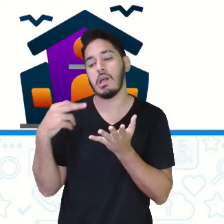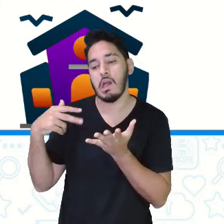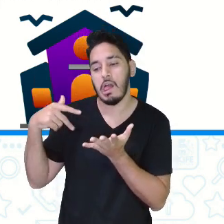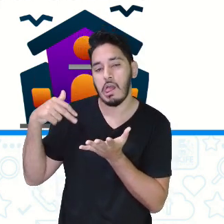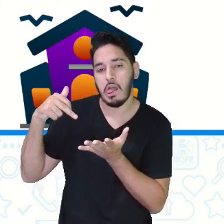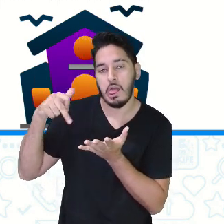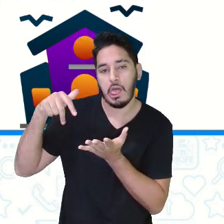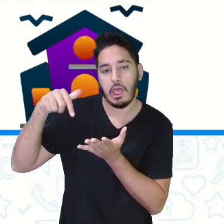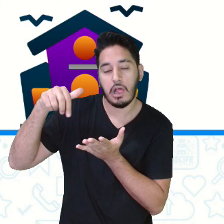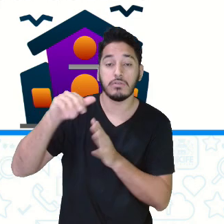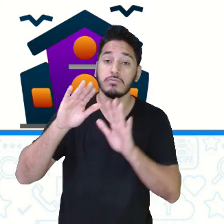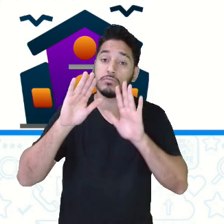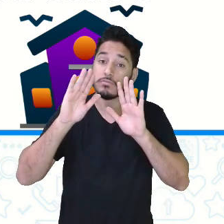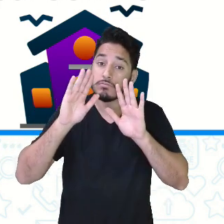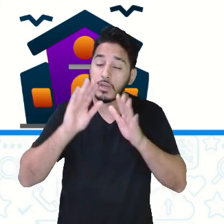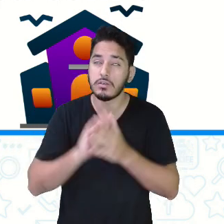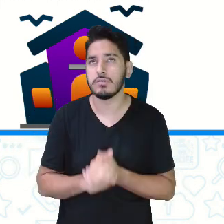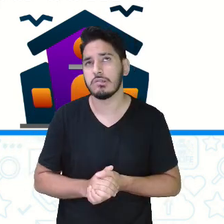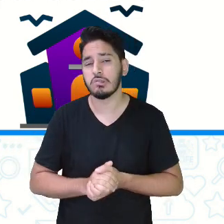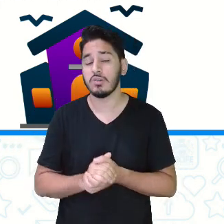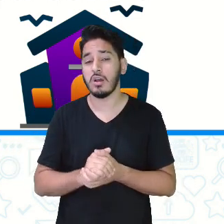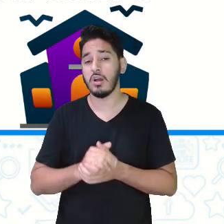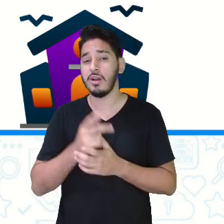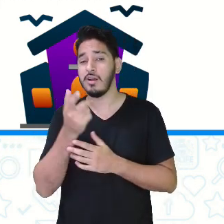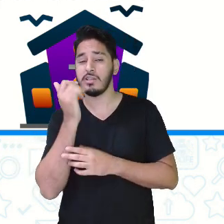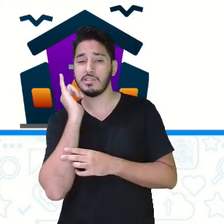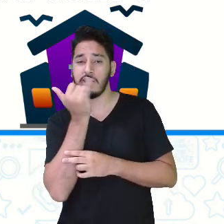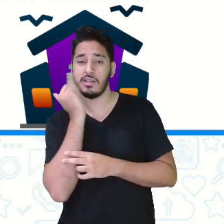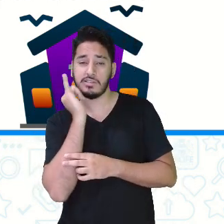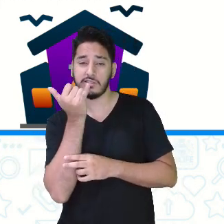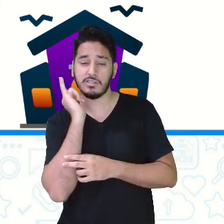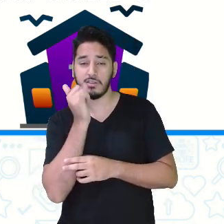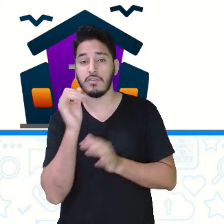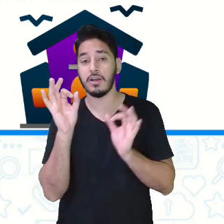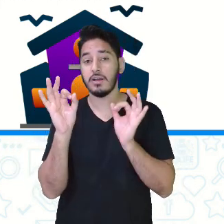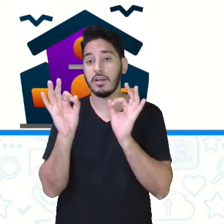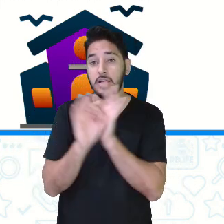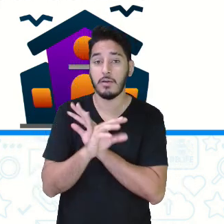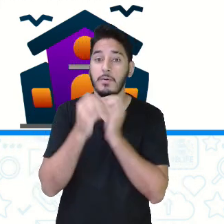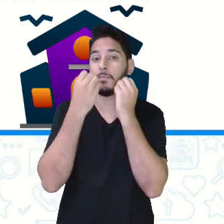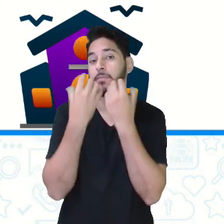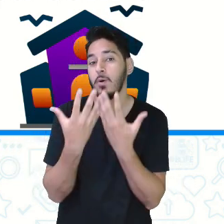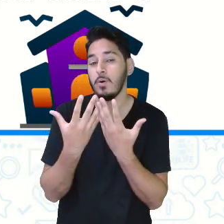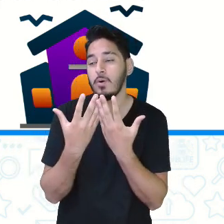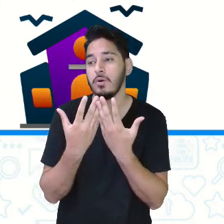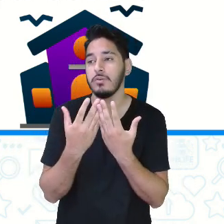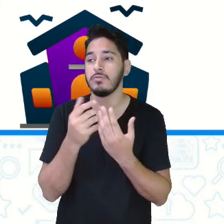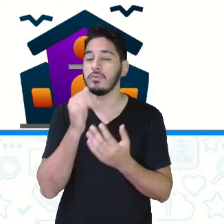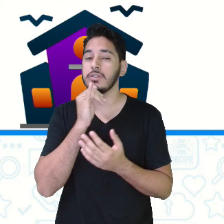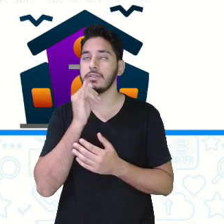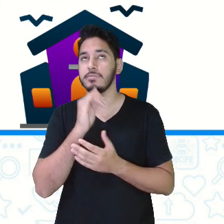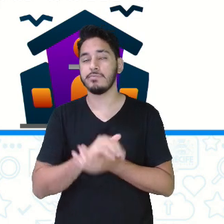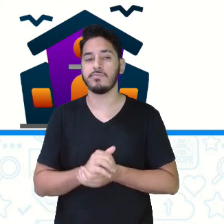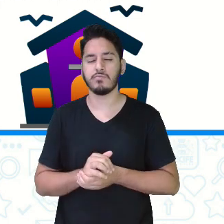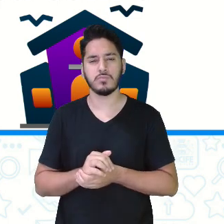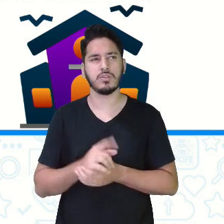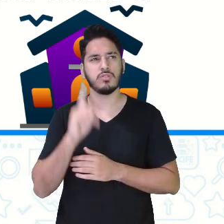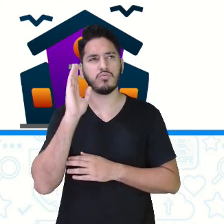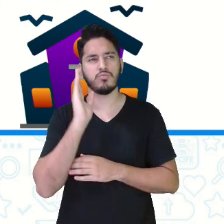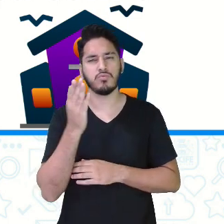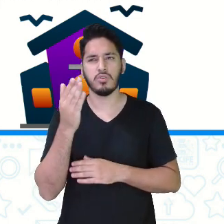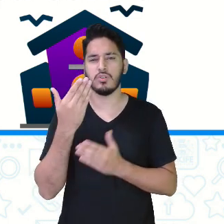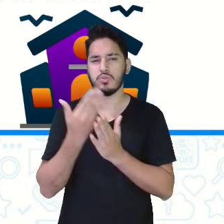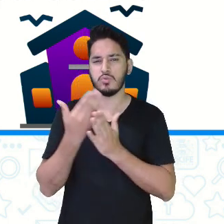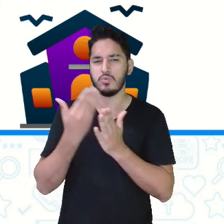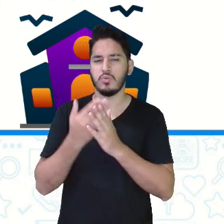Nem sempre a narrativa acaba com um final feliz. Por exemplo, trabalhamos, eu acredito que foi antes de